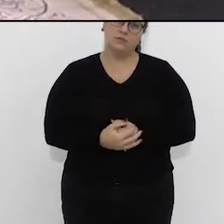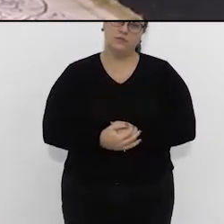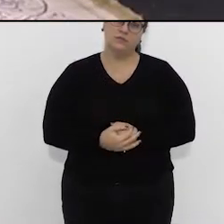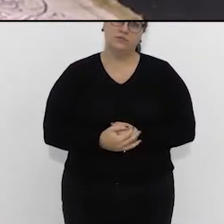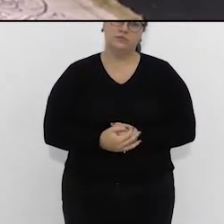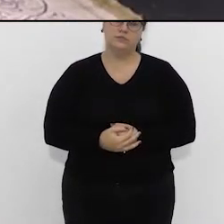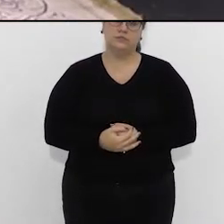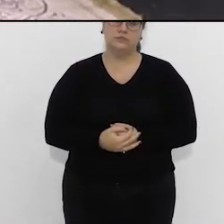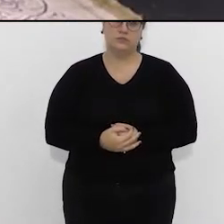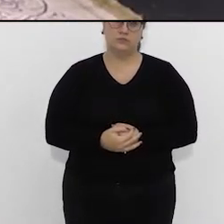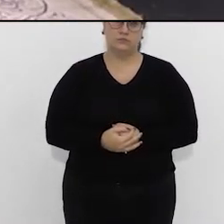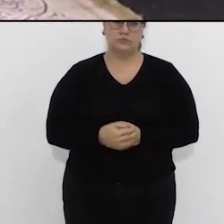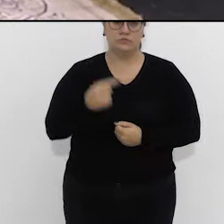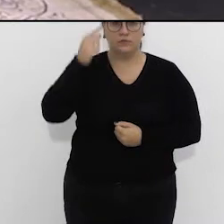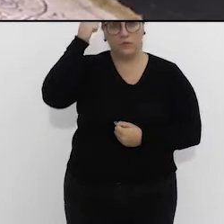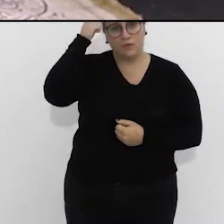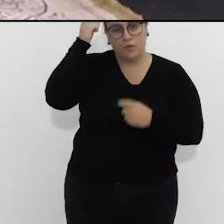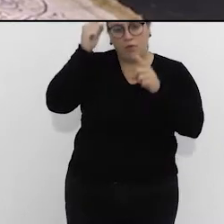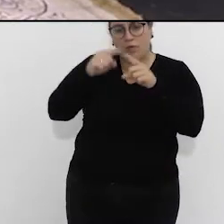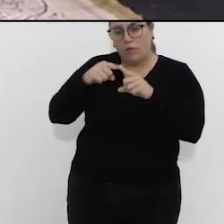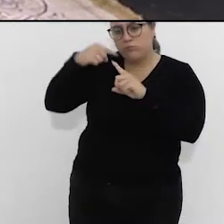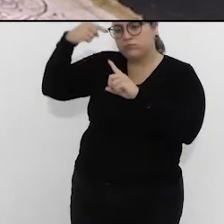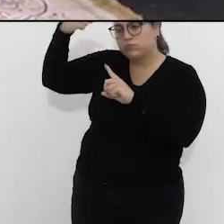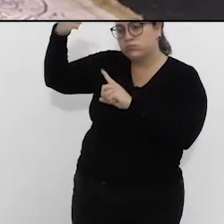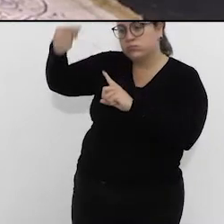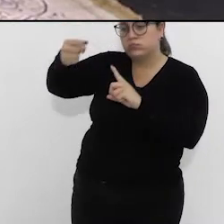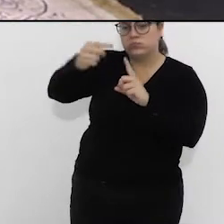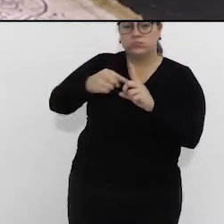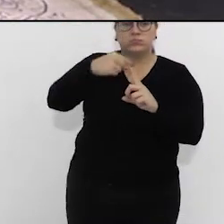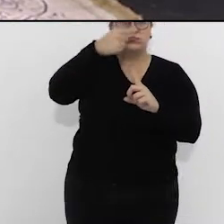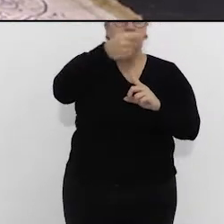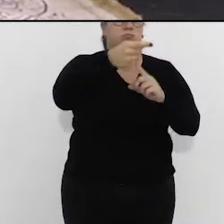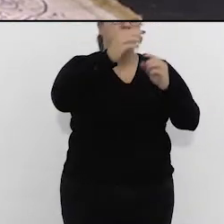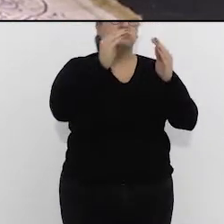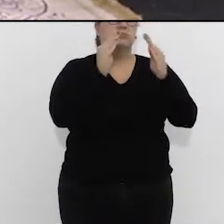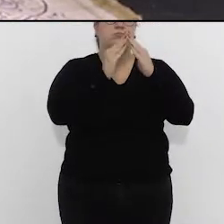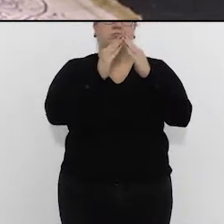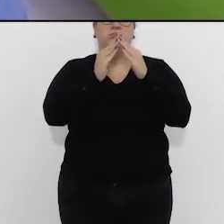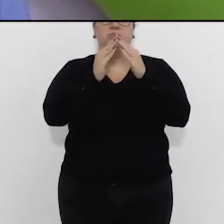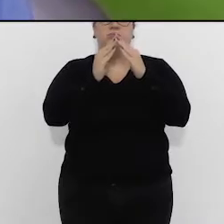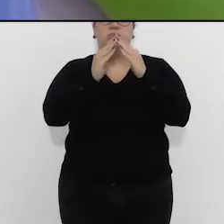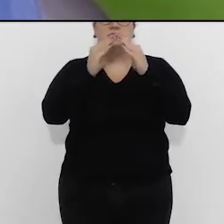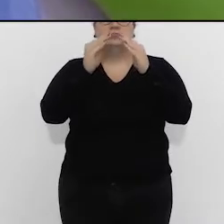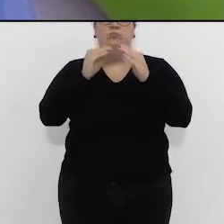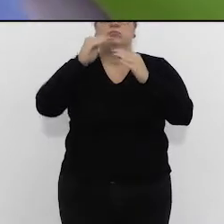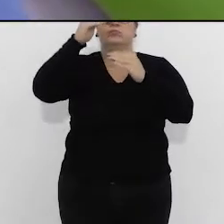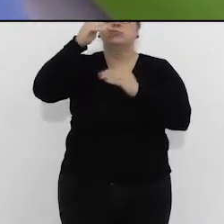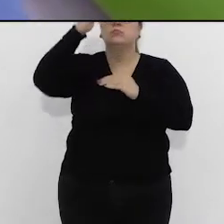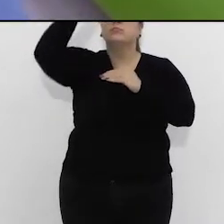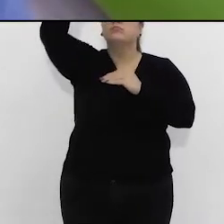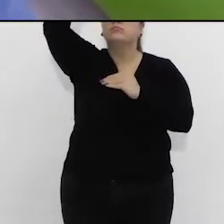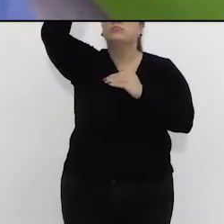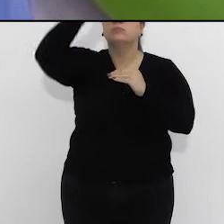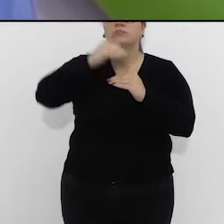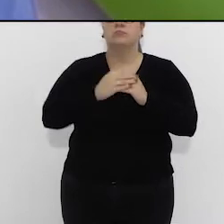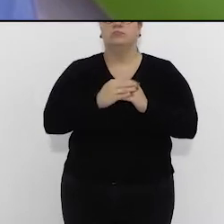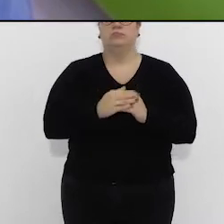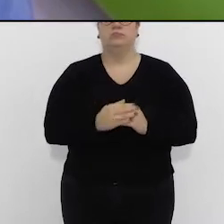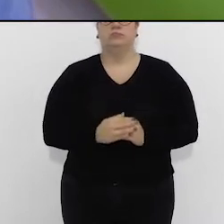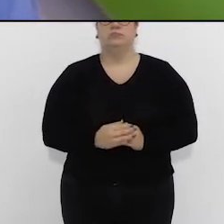é como pensar em ampliar por exemplo construções moradias prédios edifícios